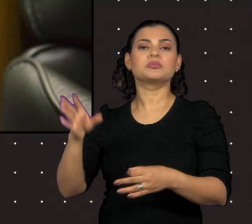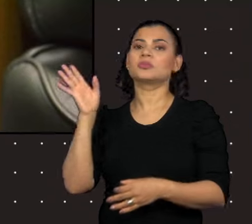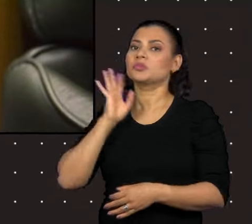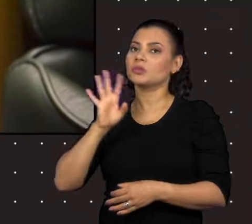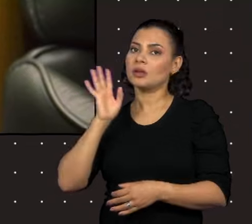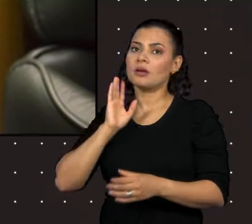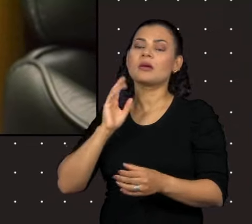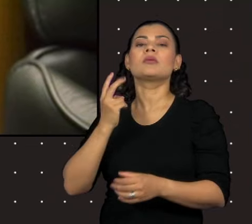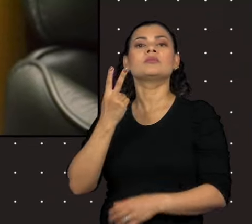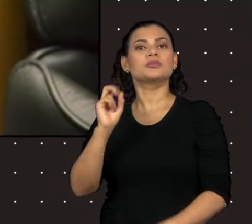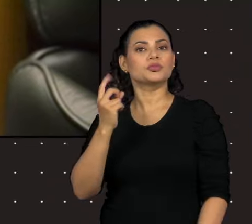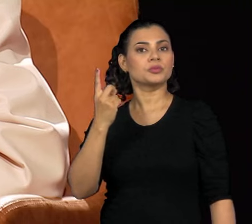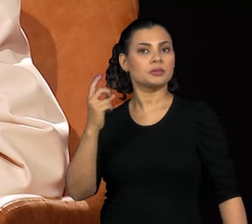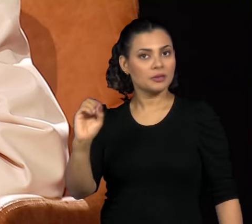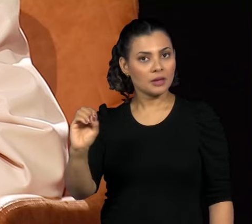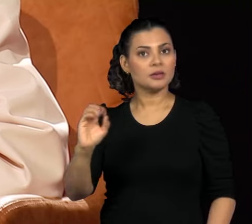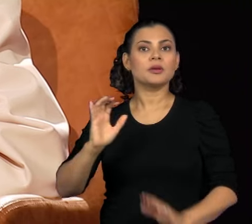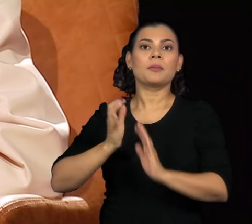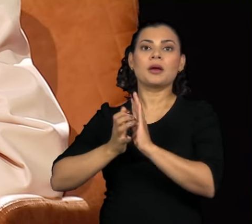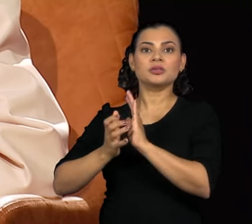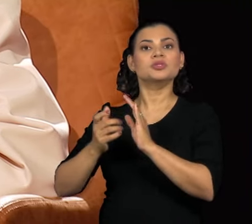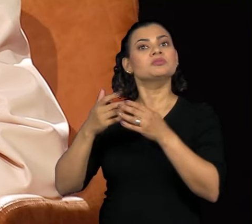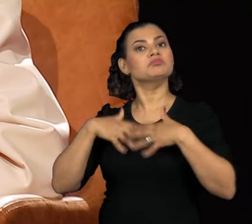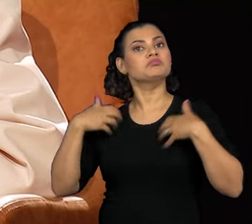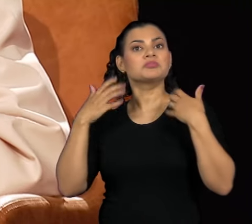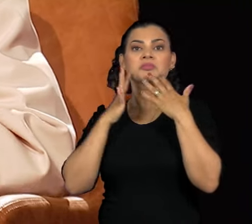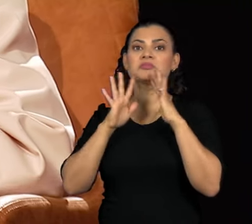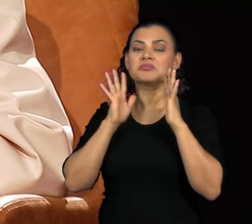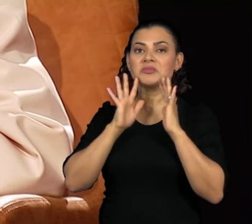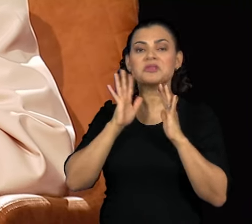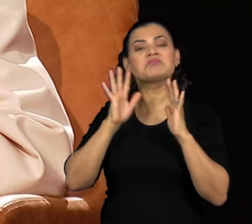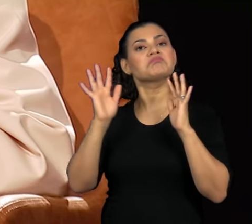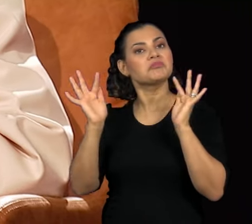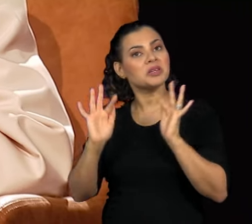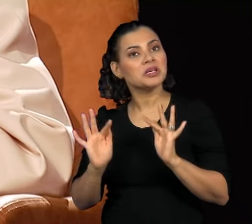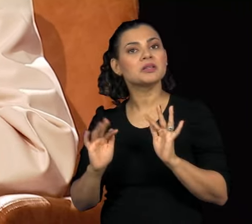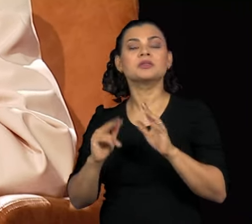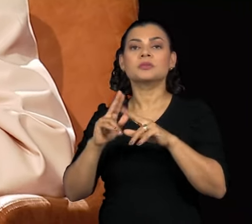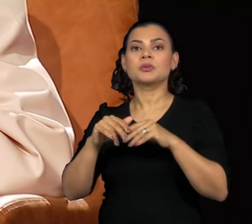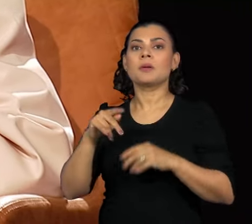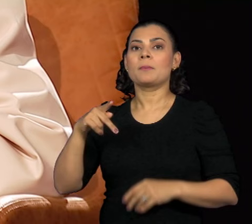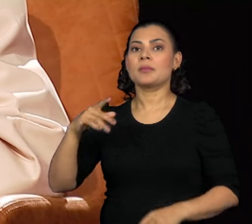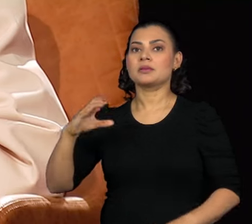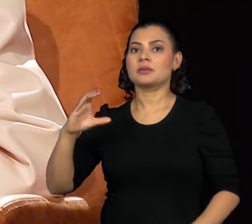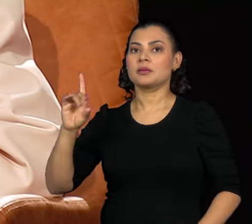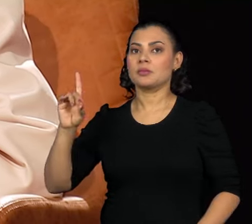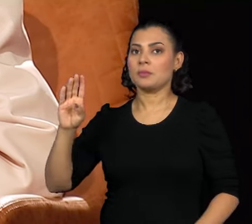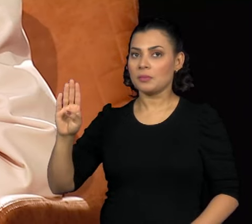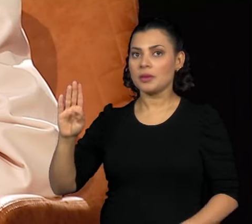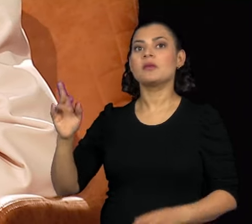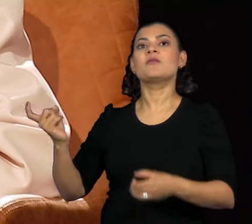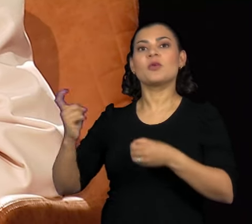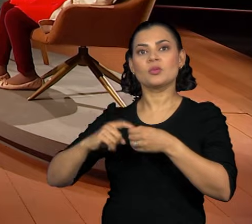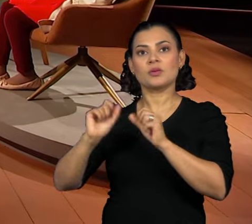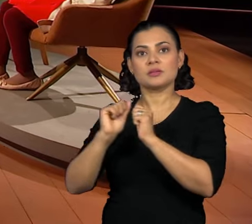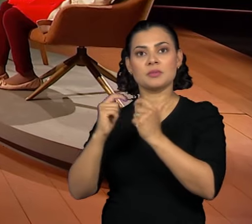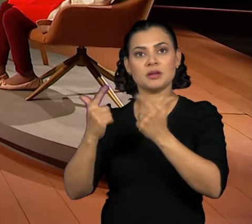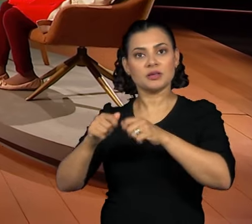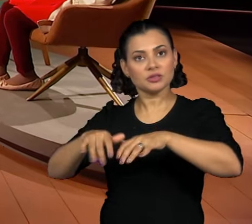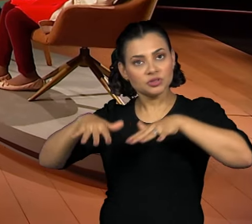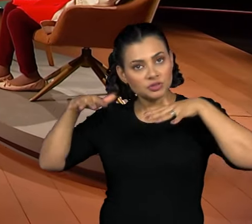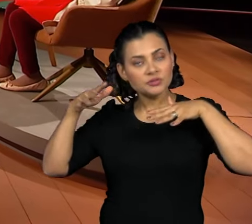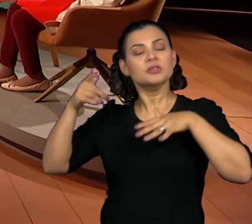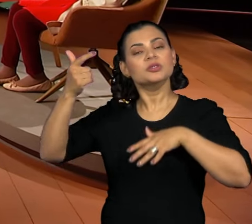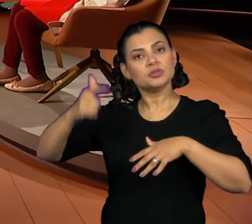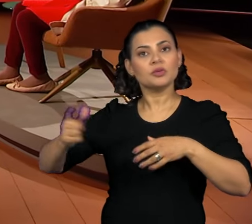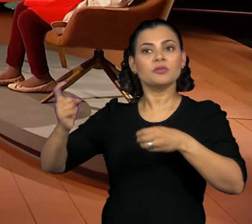que o partido ficou muito contente, trouxe o PCdoB de volta para a Assembleia, que ele não tinha cadeira lá